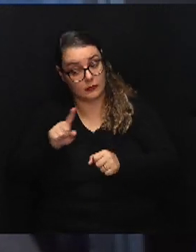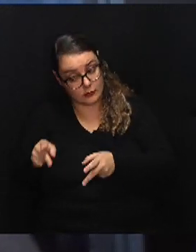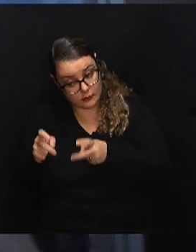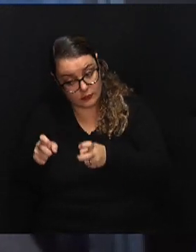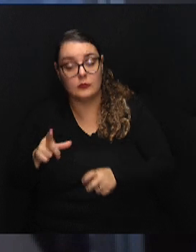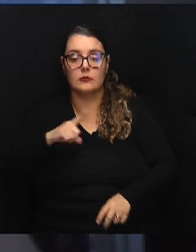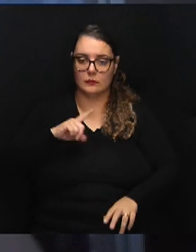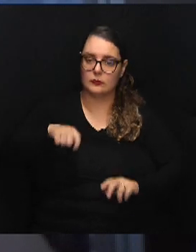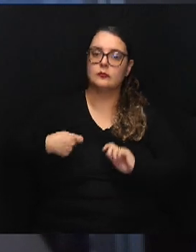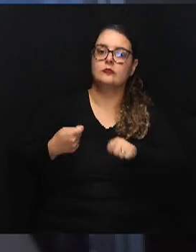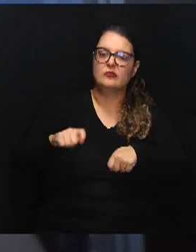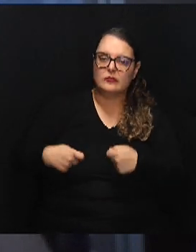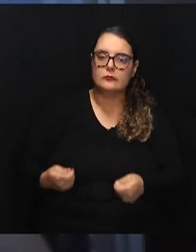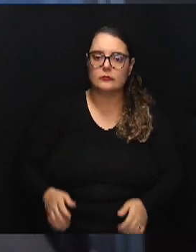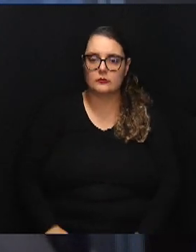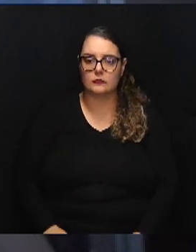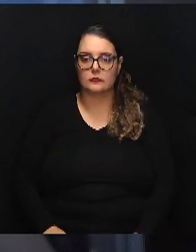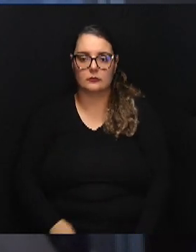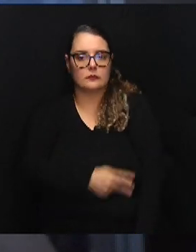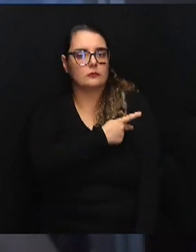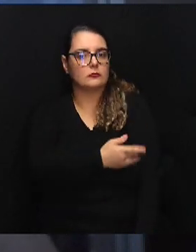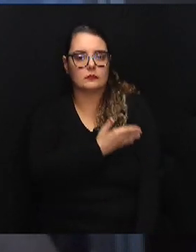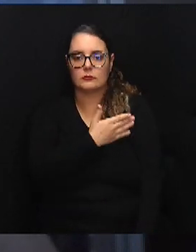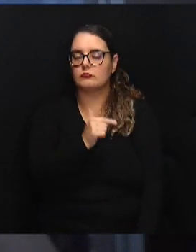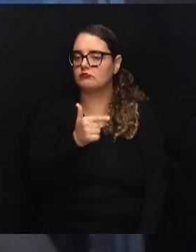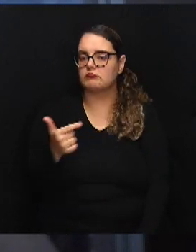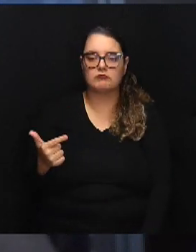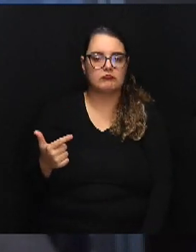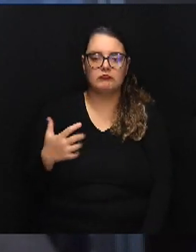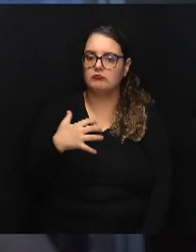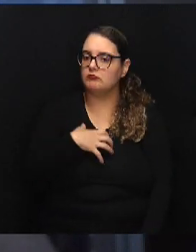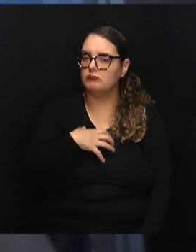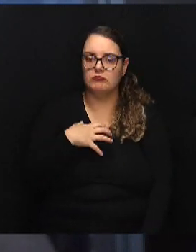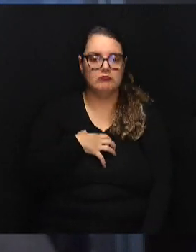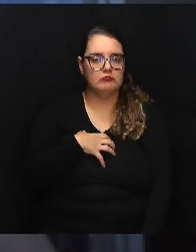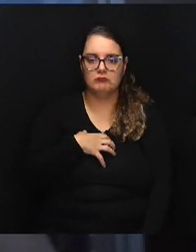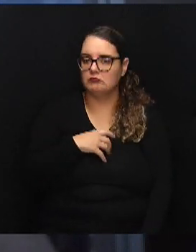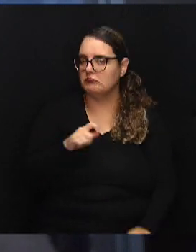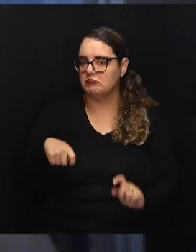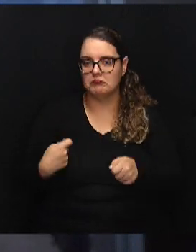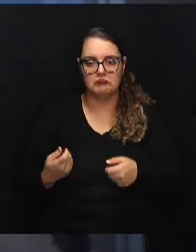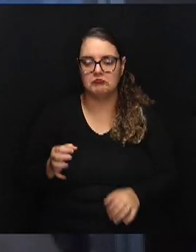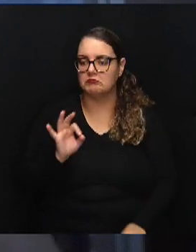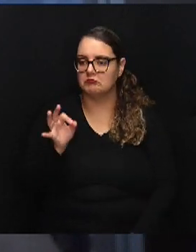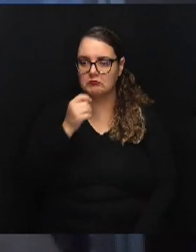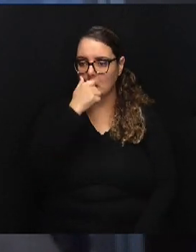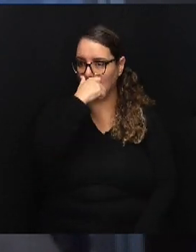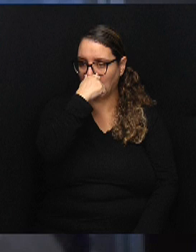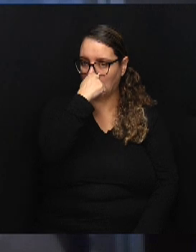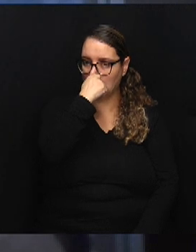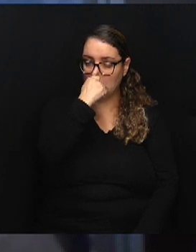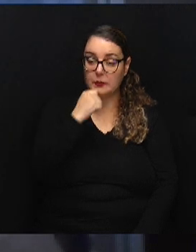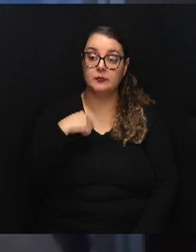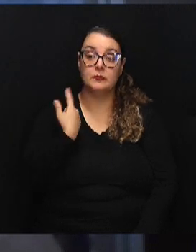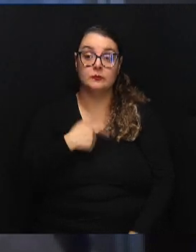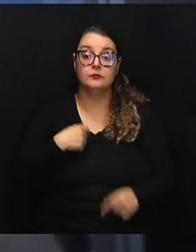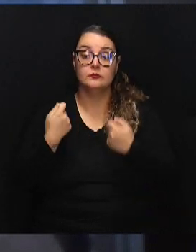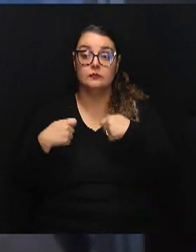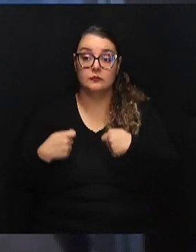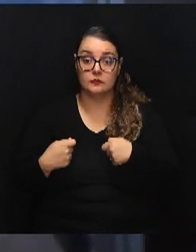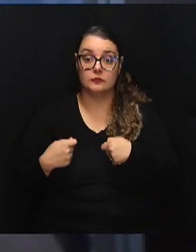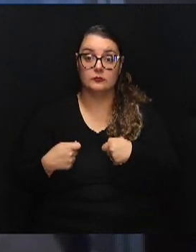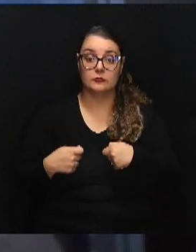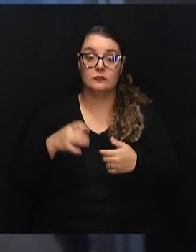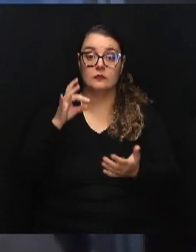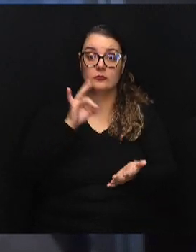ter sintomas. Agora, a hipertensão arterial crônica, ela não dá sintomas, então a gente precisa